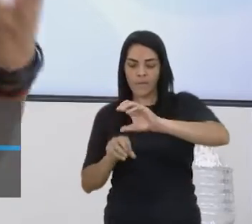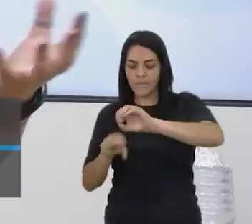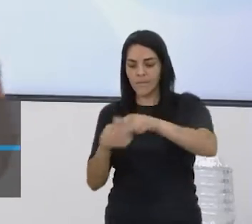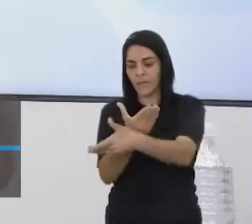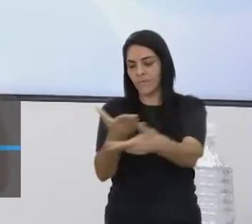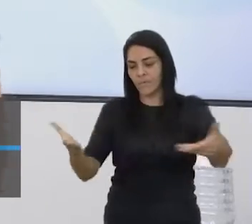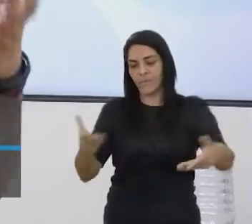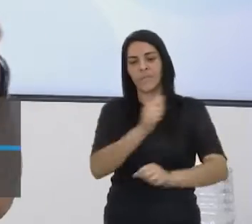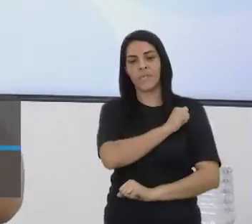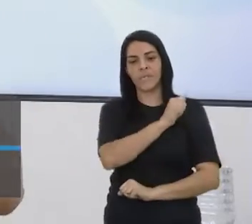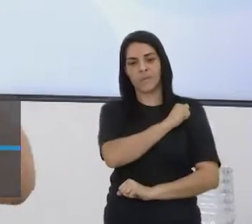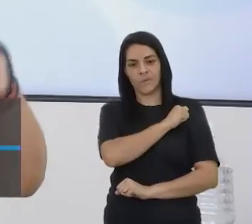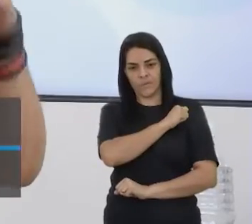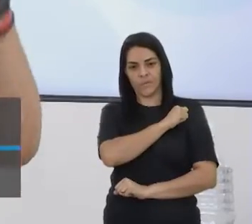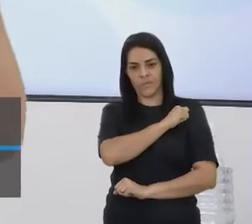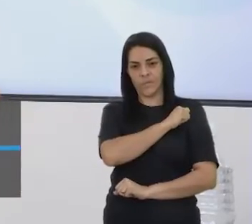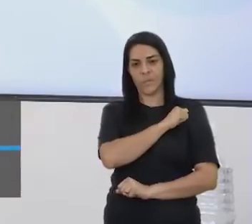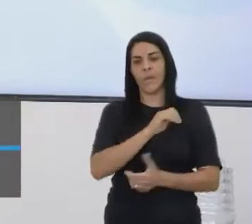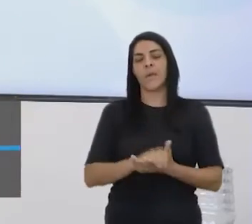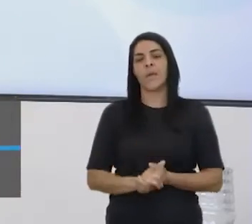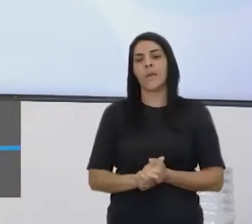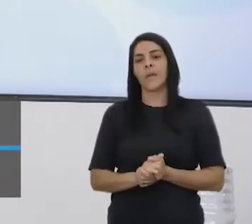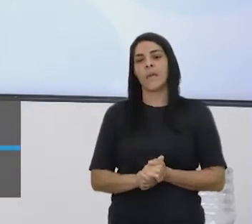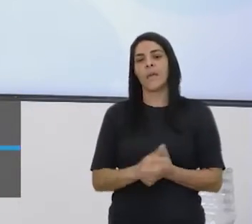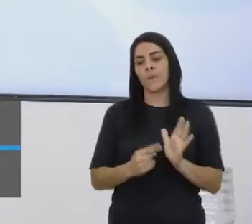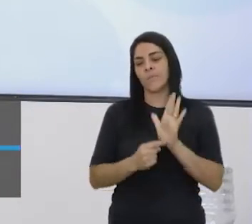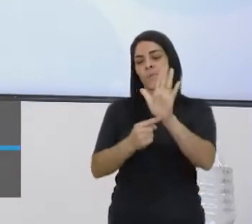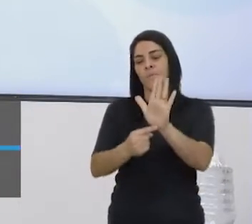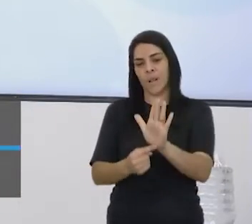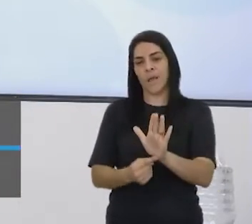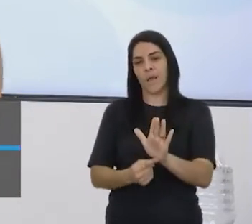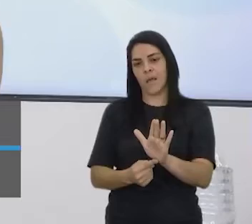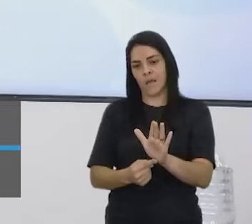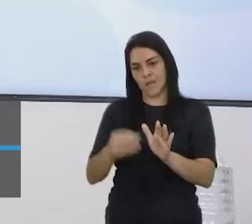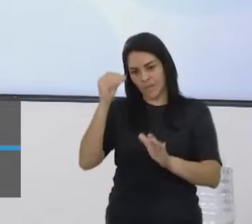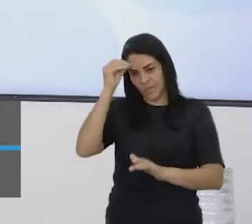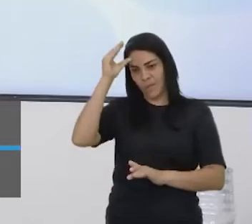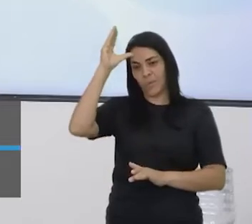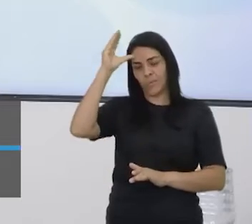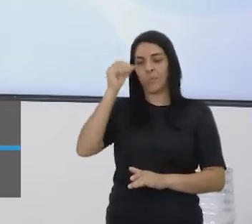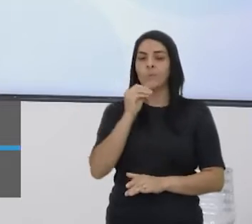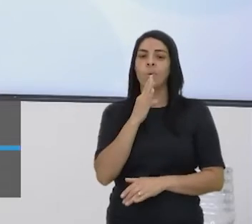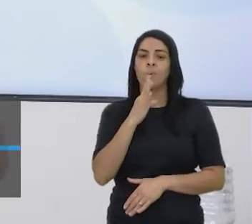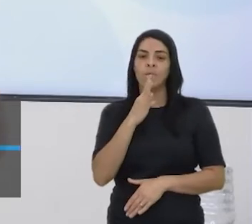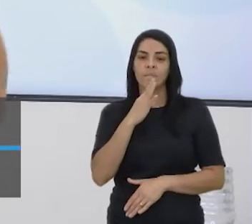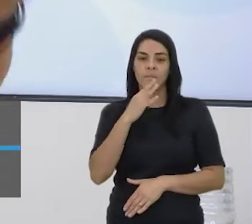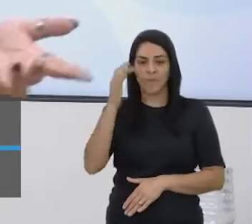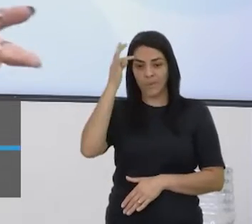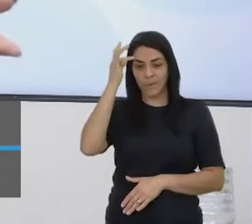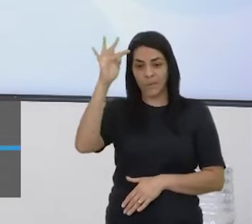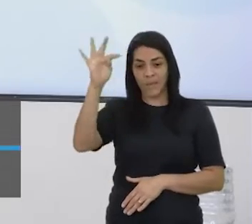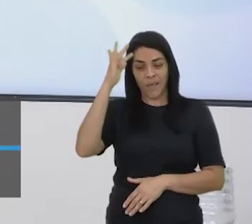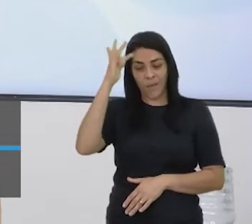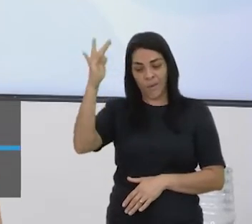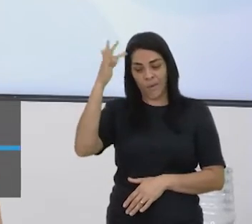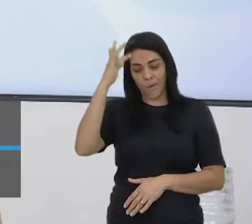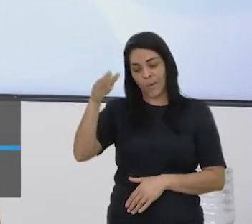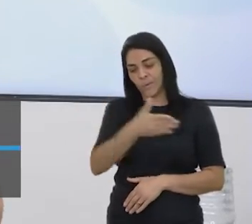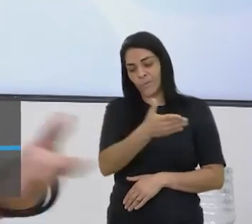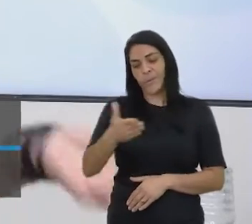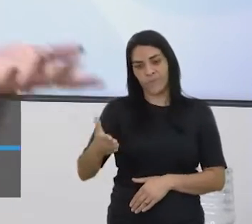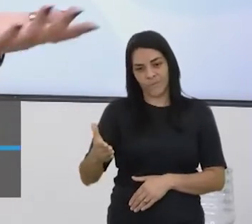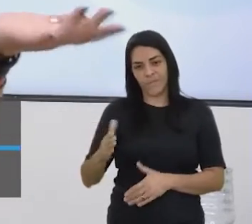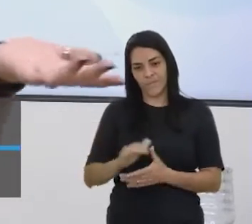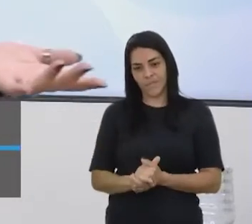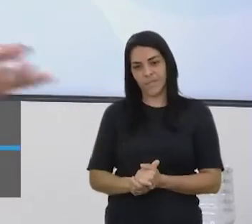teórico ajudava vocês a construir né esse conhecimento para vocês utilizarem na vida de vocês logo depois que vocês saírem da escola